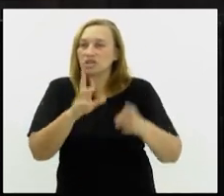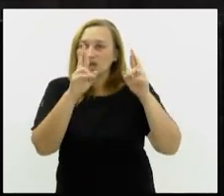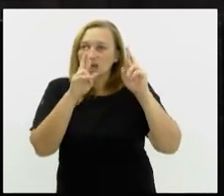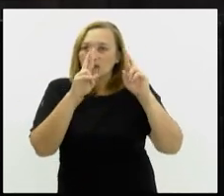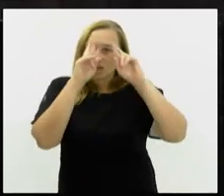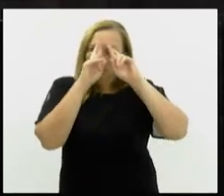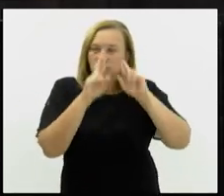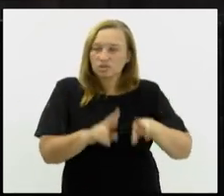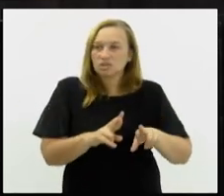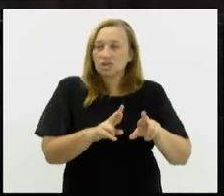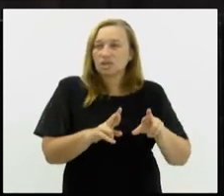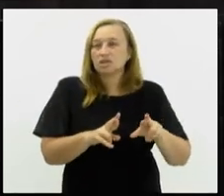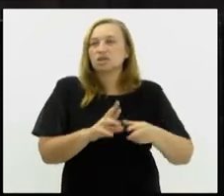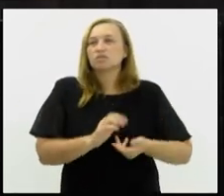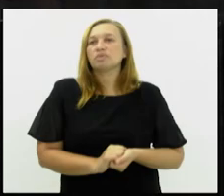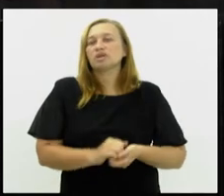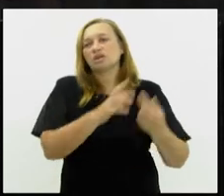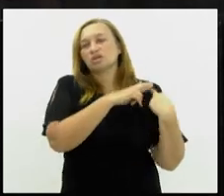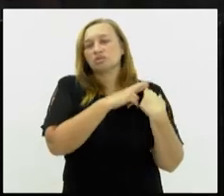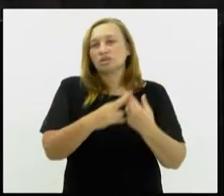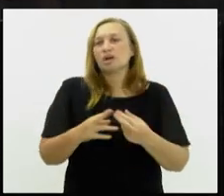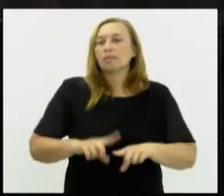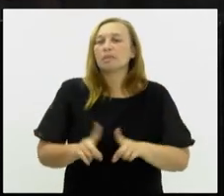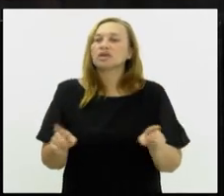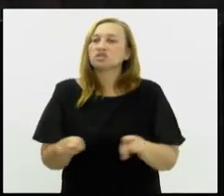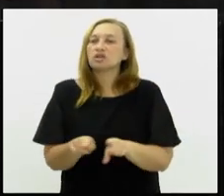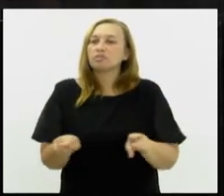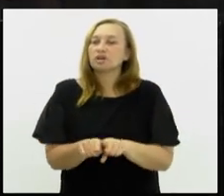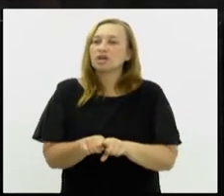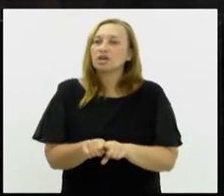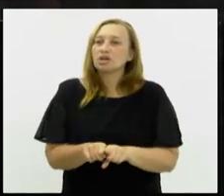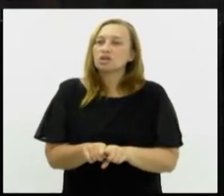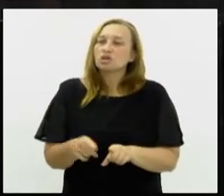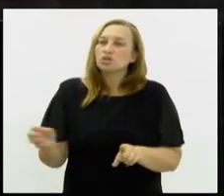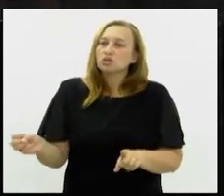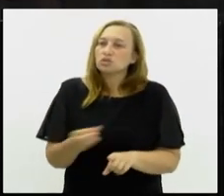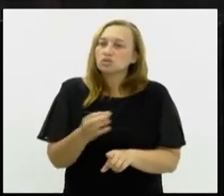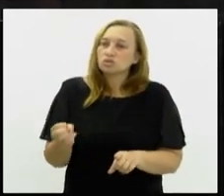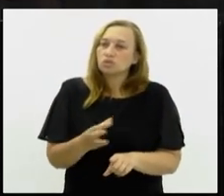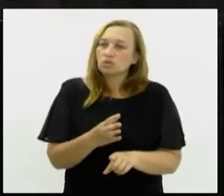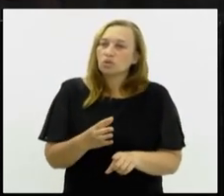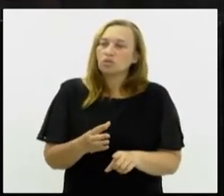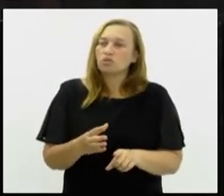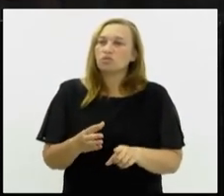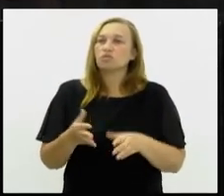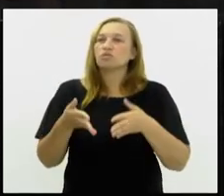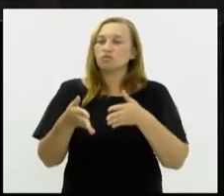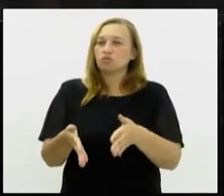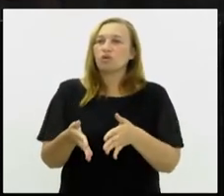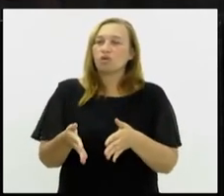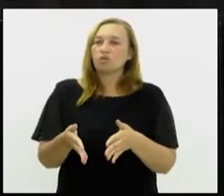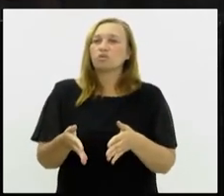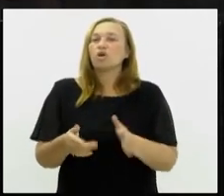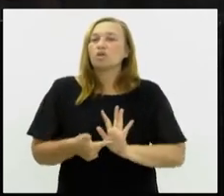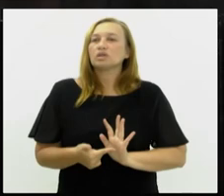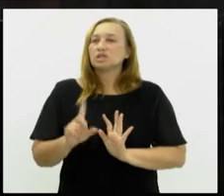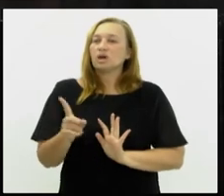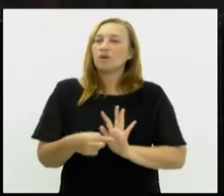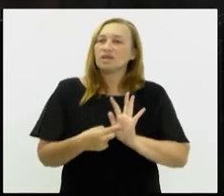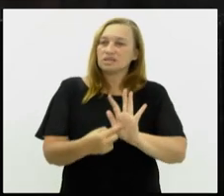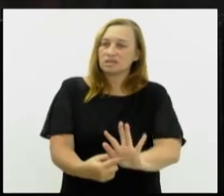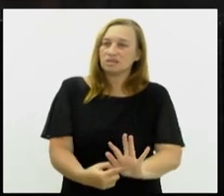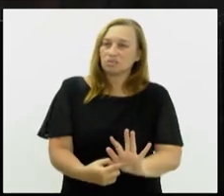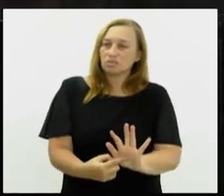responsabilidade, mas traz também novos alvos colocados nas nossas costas diante de não aceitarmos que